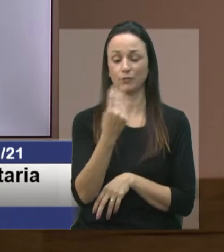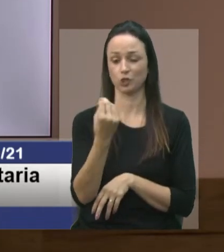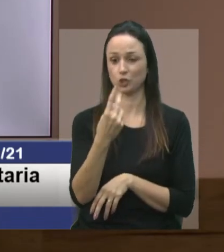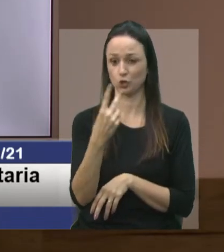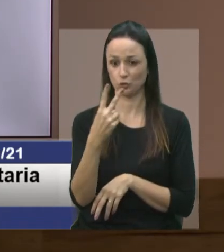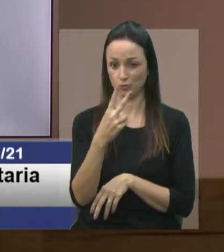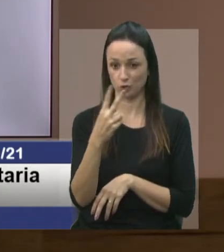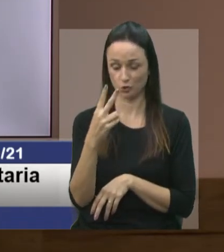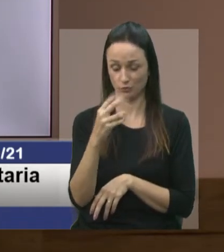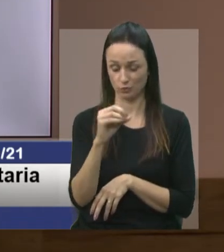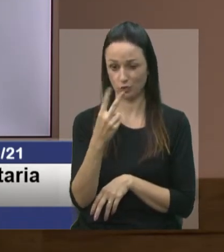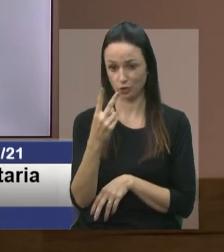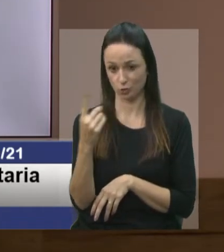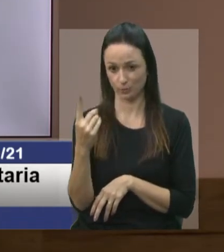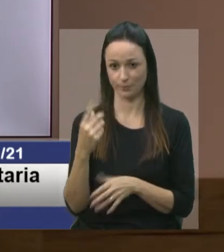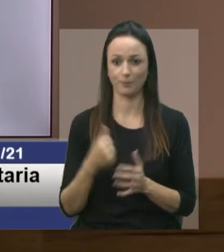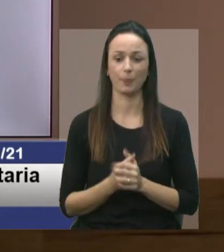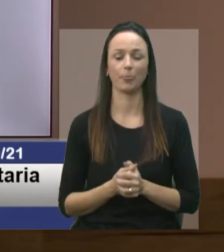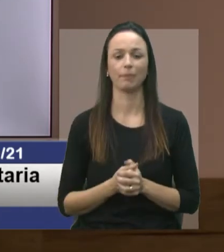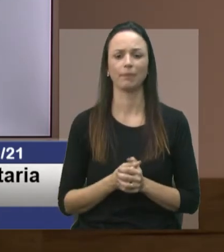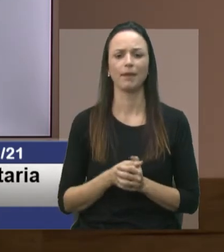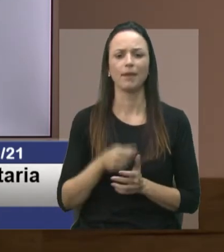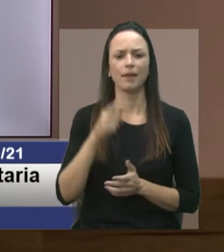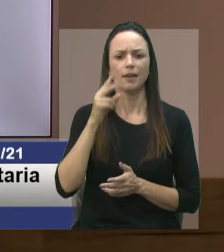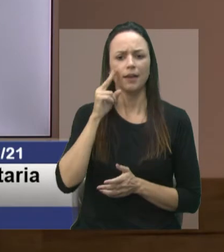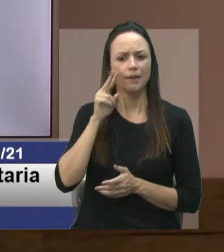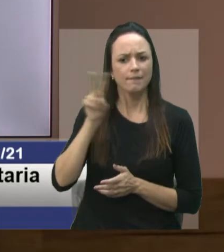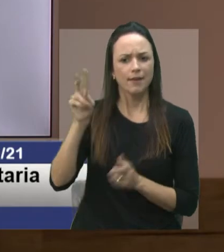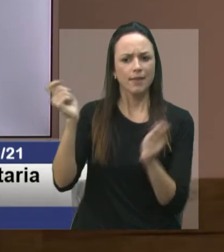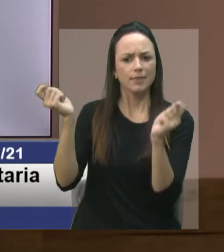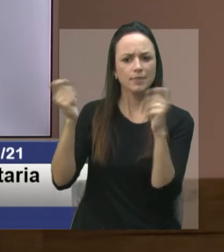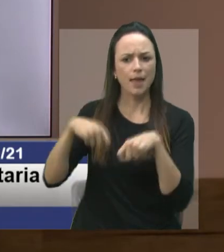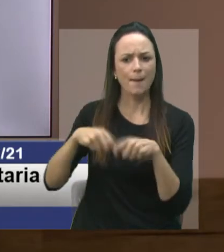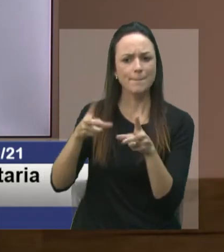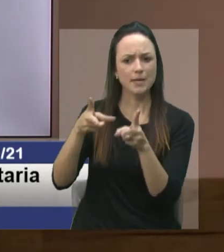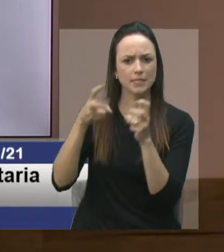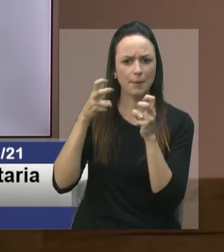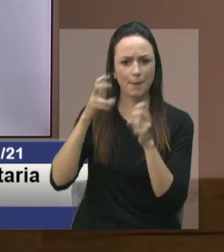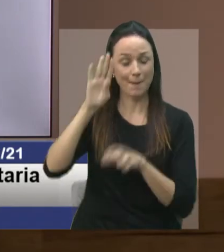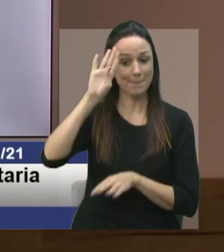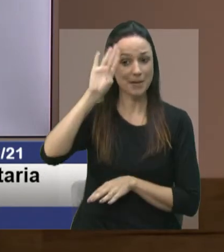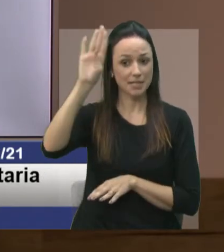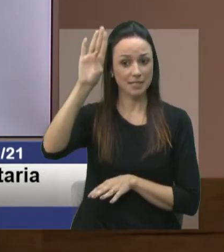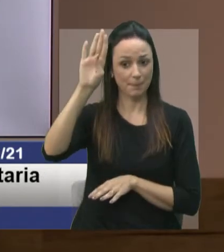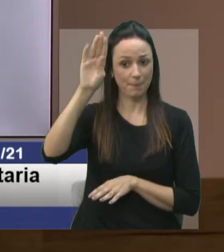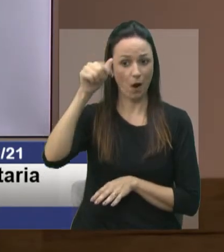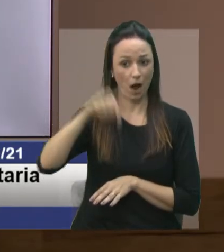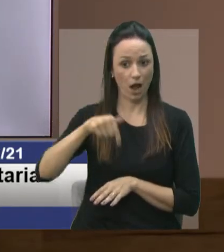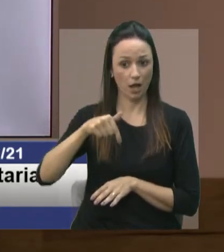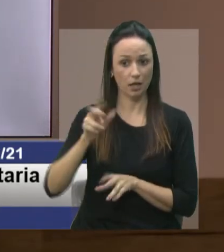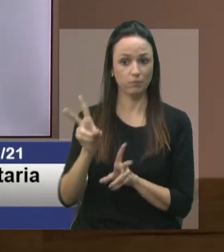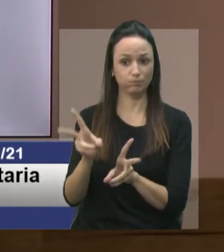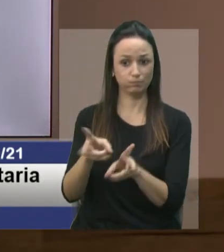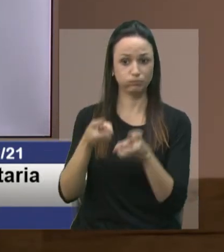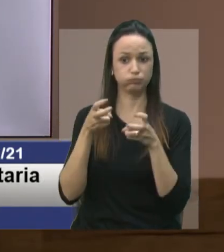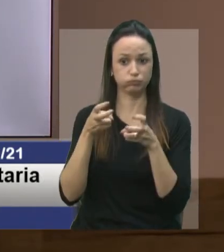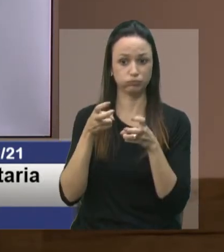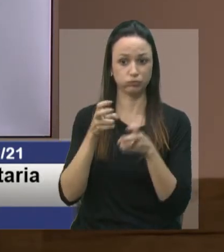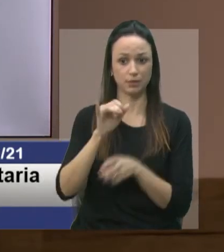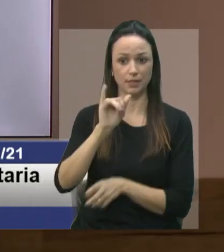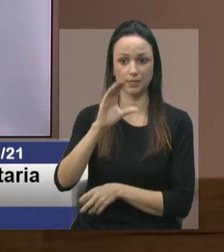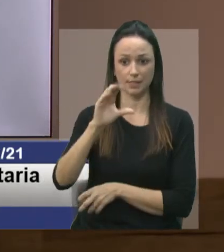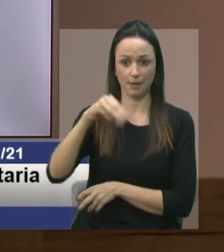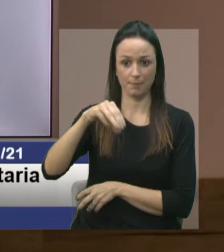2021. Aqui a gente consegue notar que a principal arrecadação do município atualmente é o